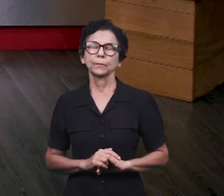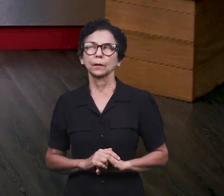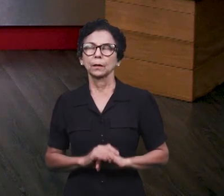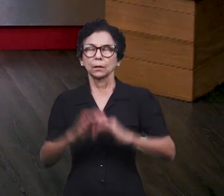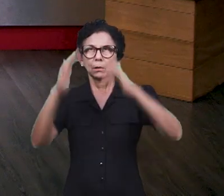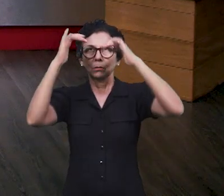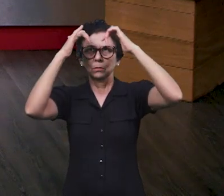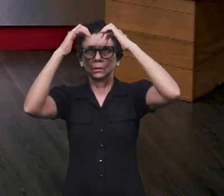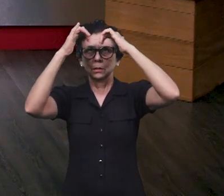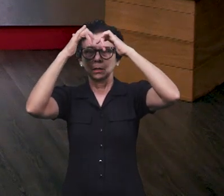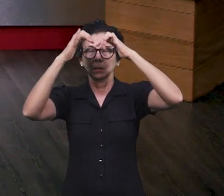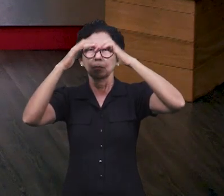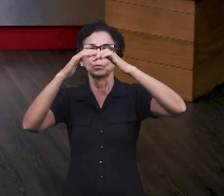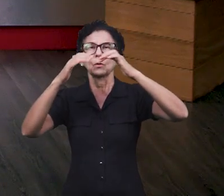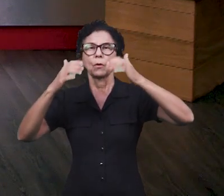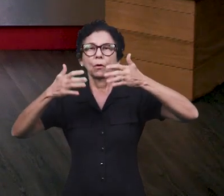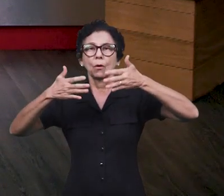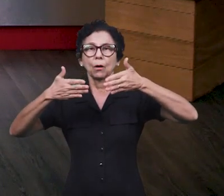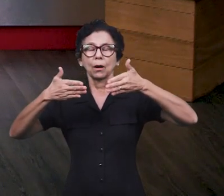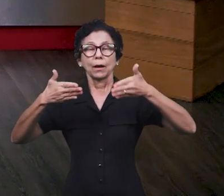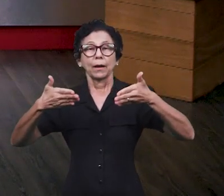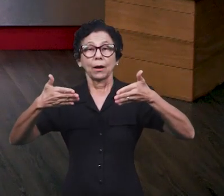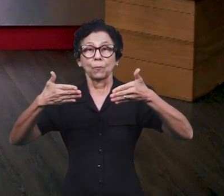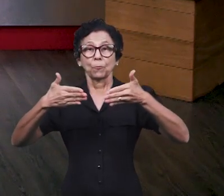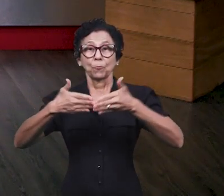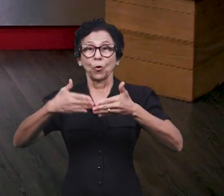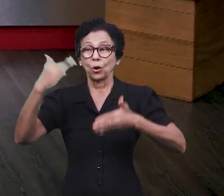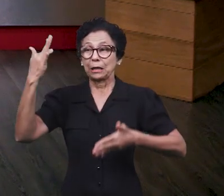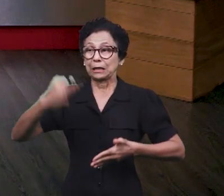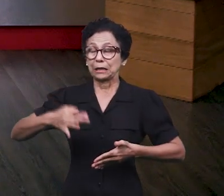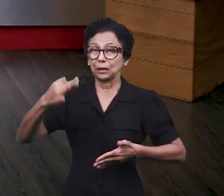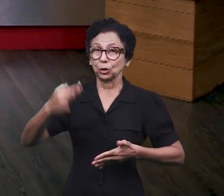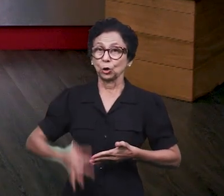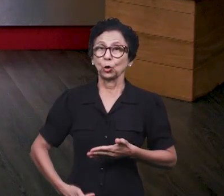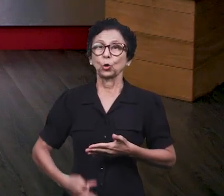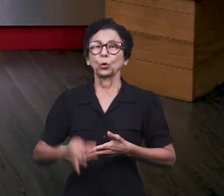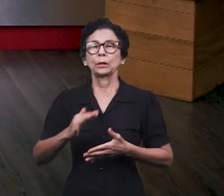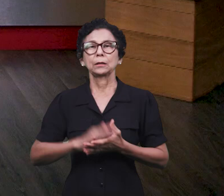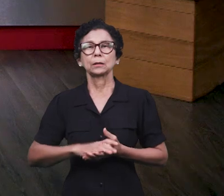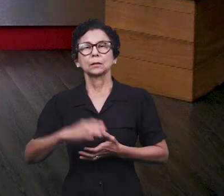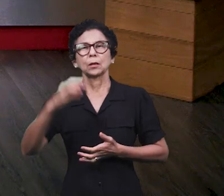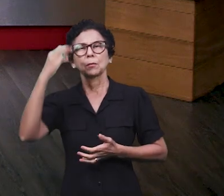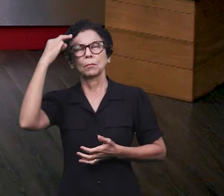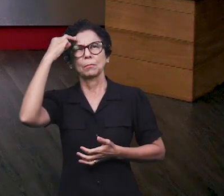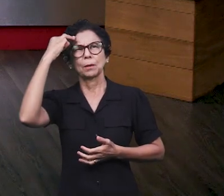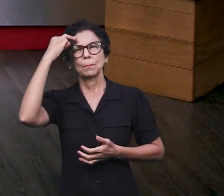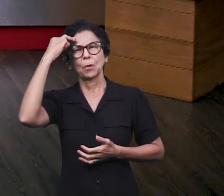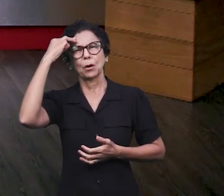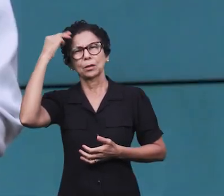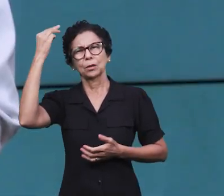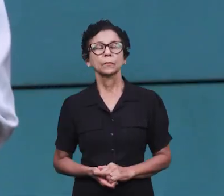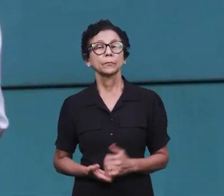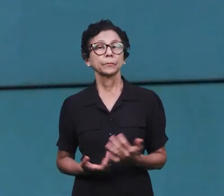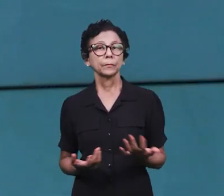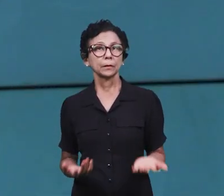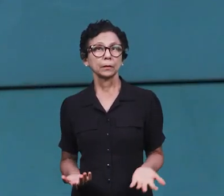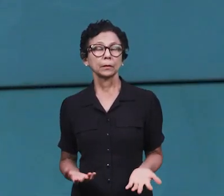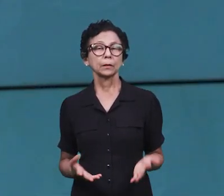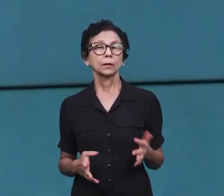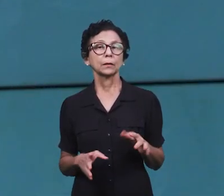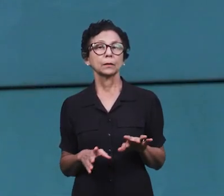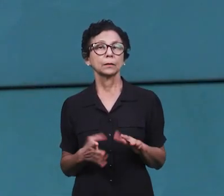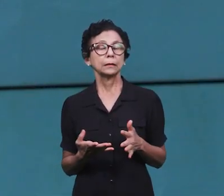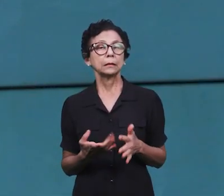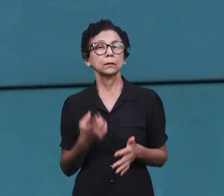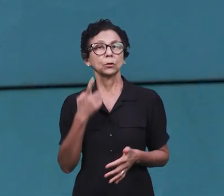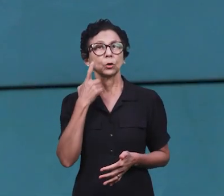lidando com esta dor e outras tarefas, como memória, atenção, que vão ficar prejudicadas. Como veremos a